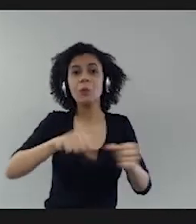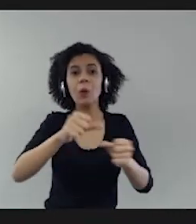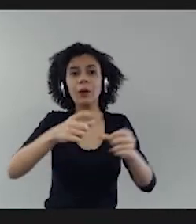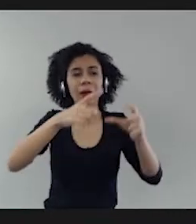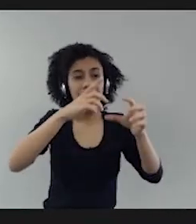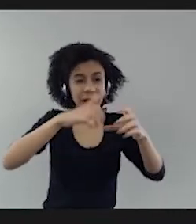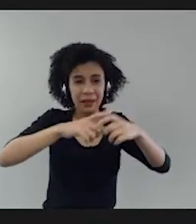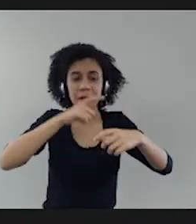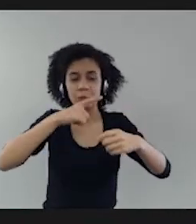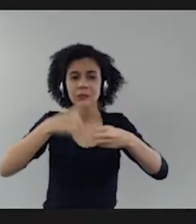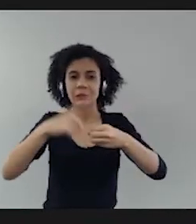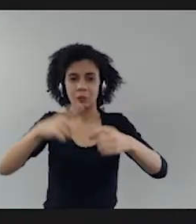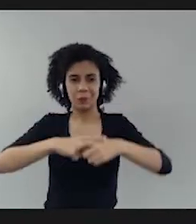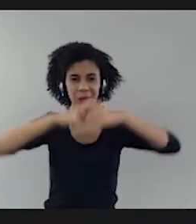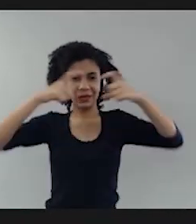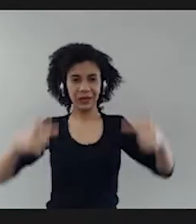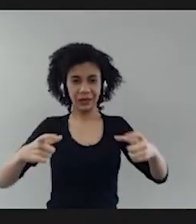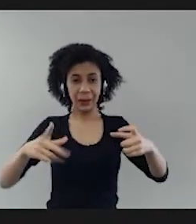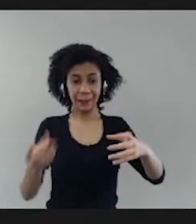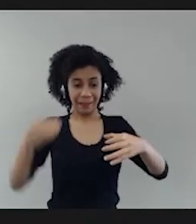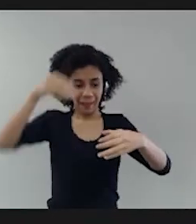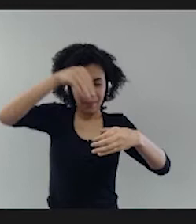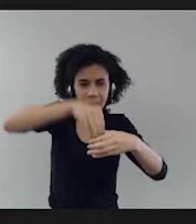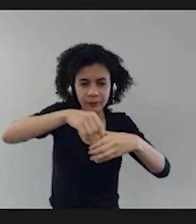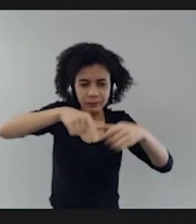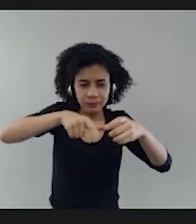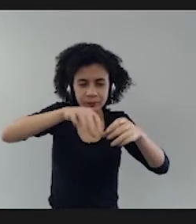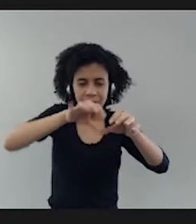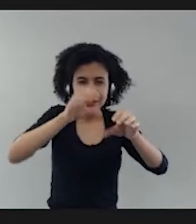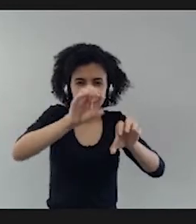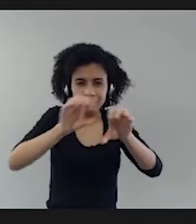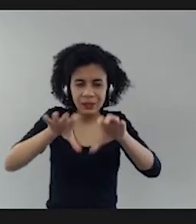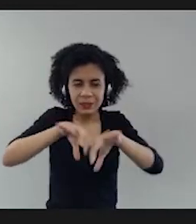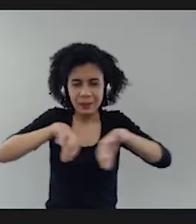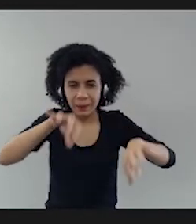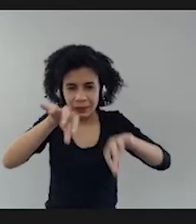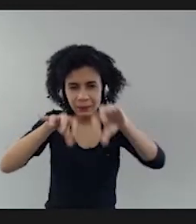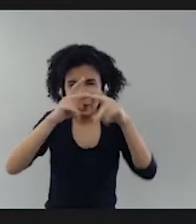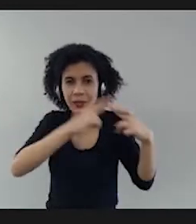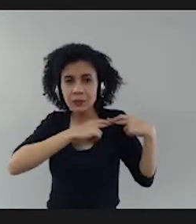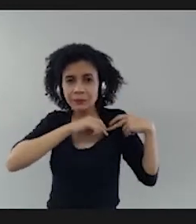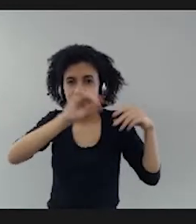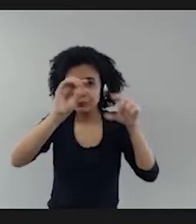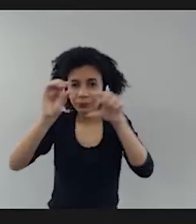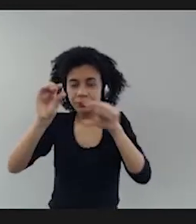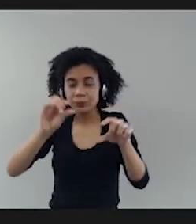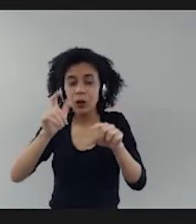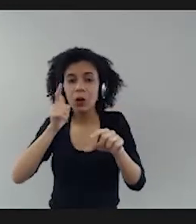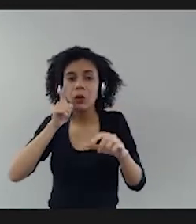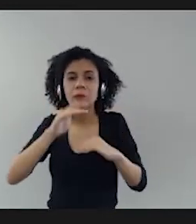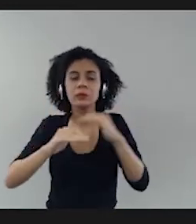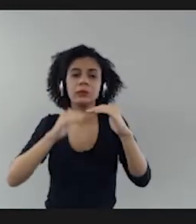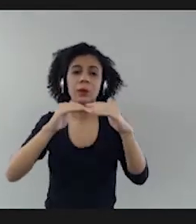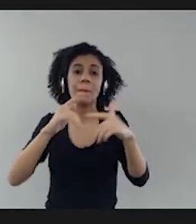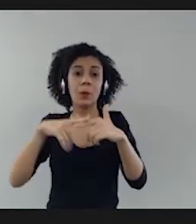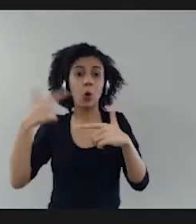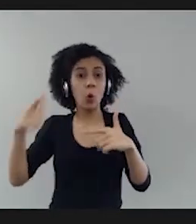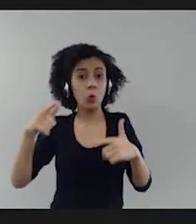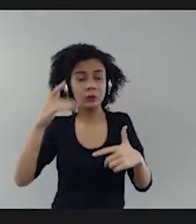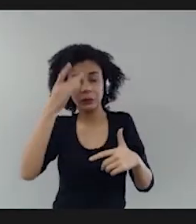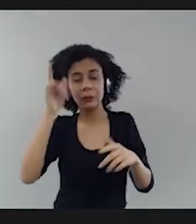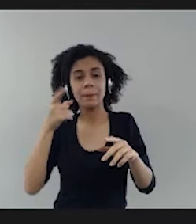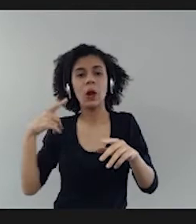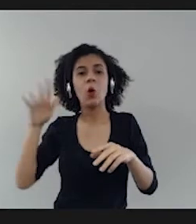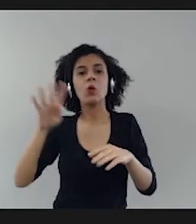várias pequenas cidades, em que as pessoas possam realizar o seu transporte, porque outra unanimidade foi a preocupação tremenda